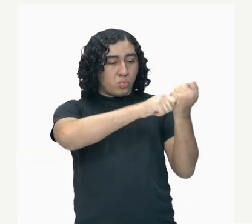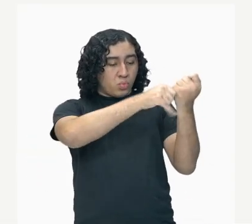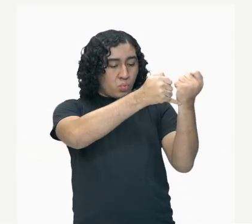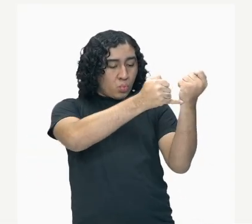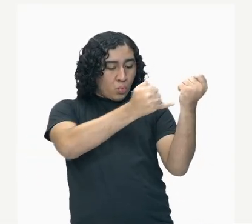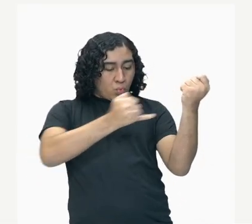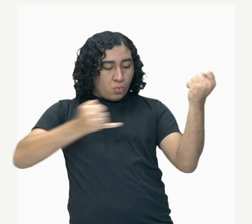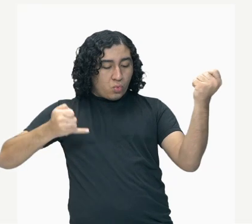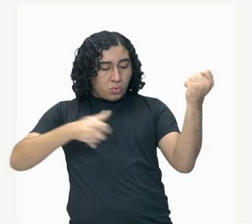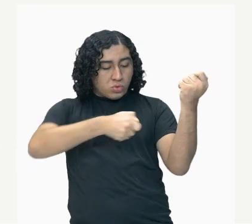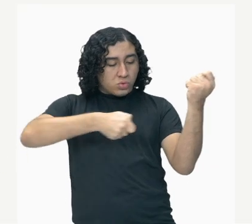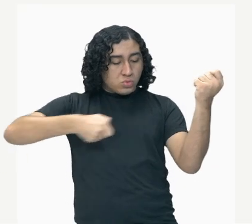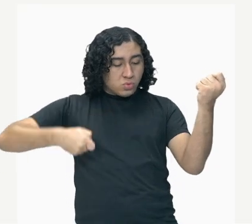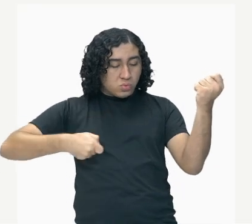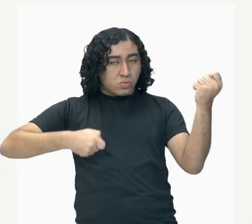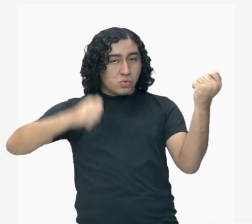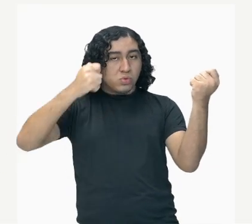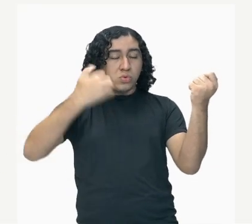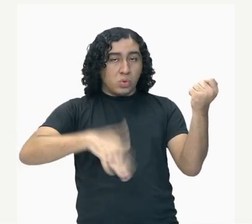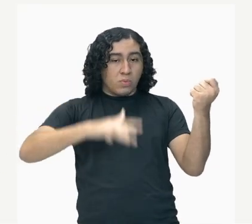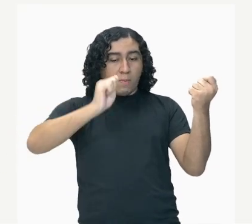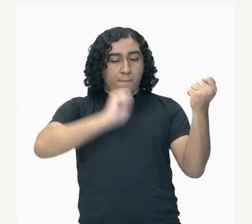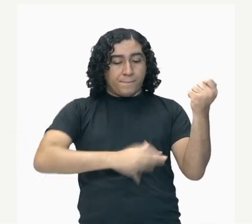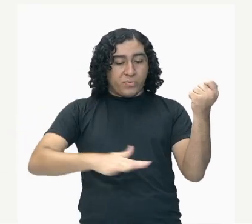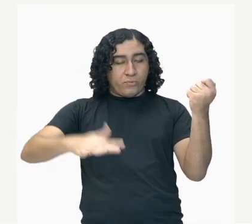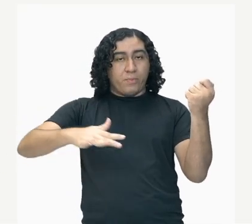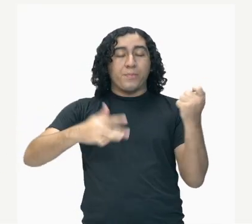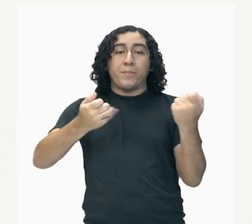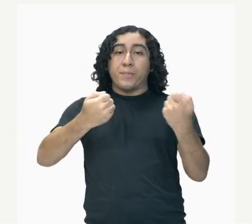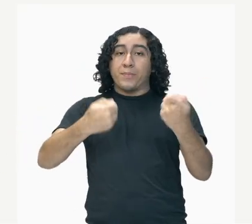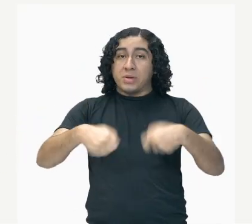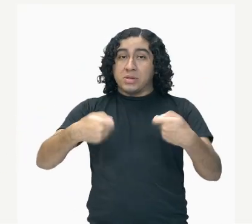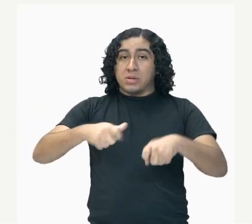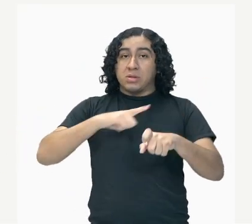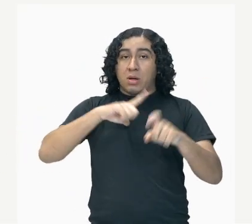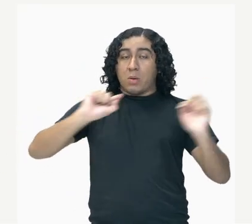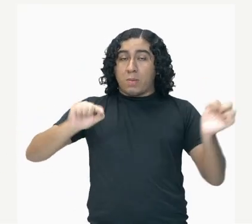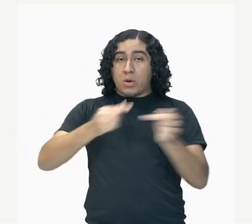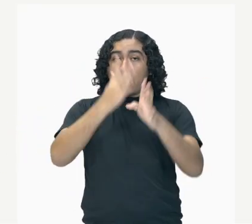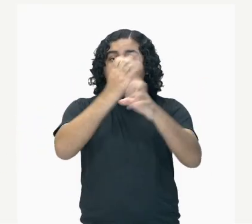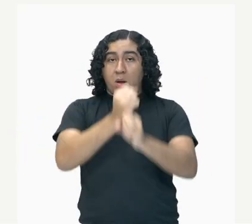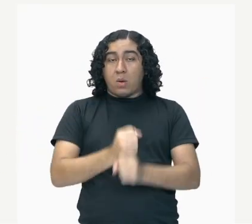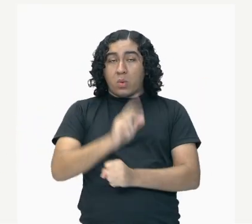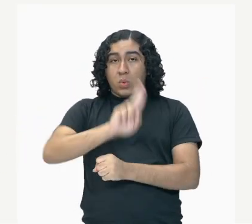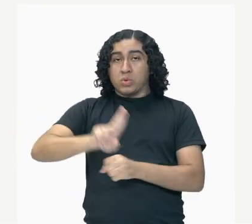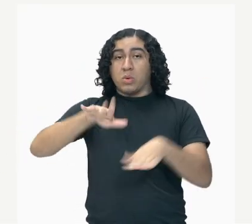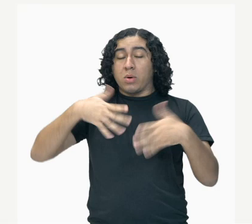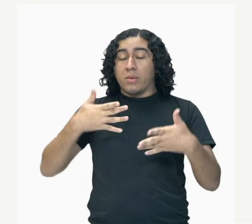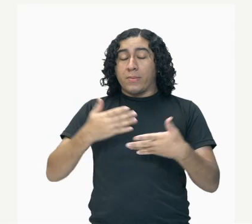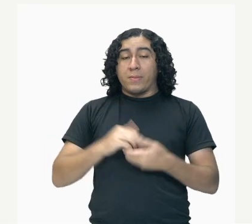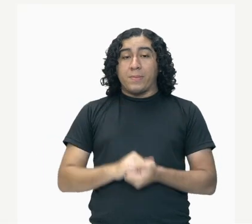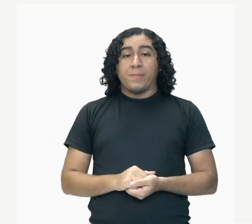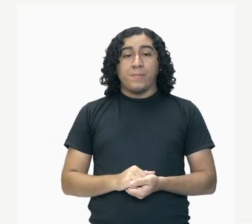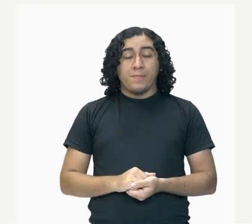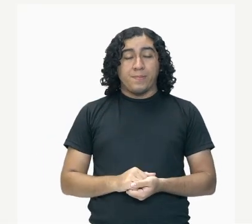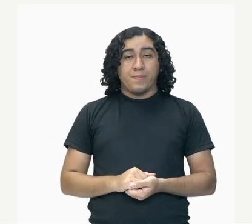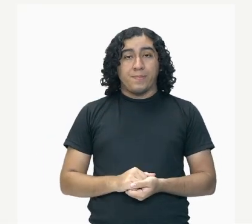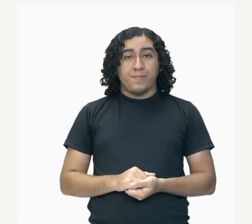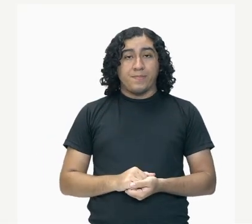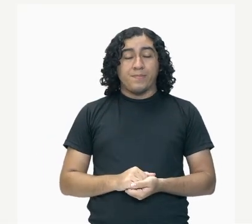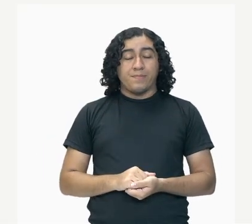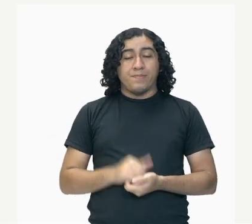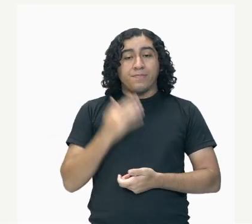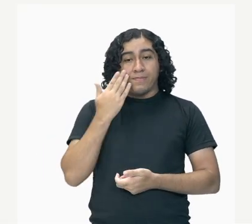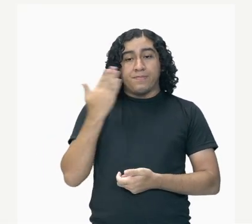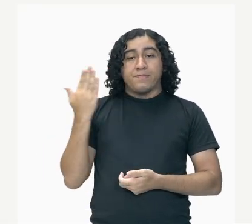logo podemos definir a velocidade de propagação da onda através da corda Pela expressão E aí a gente tem essa